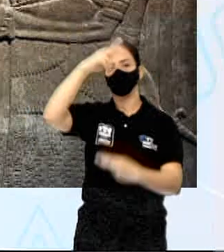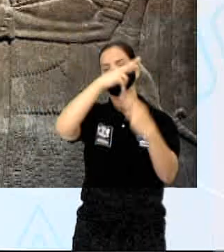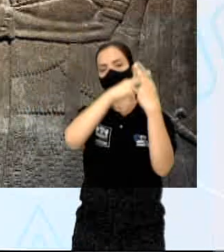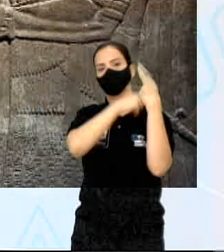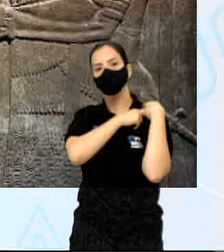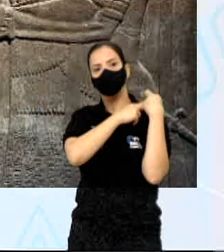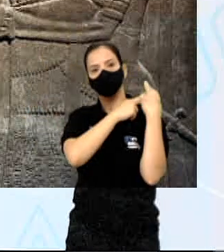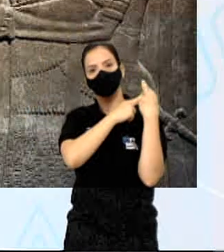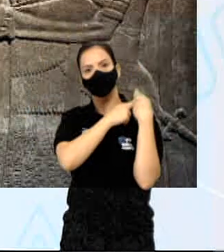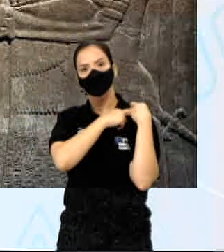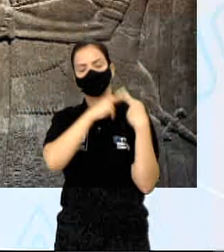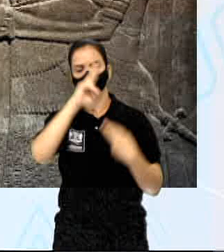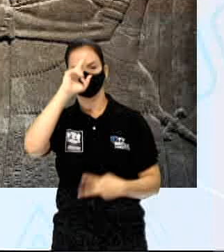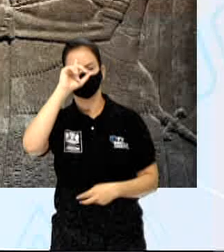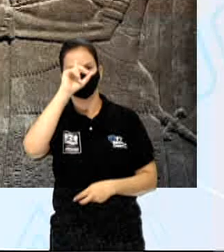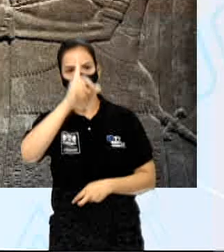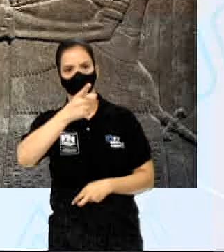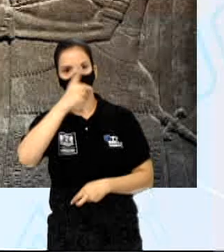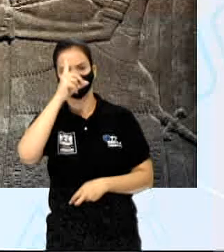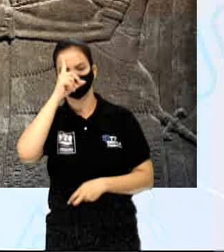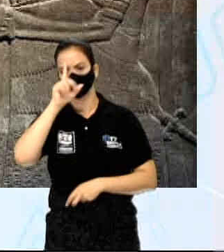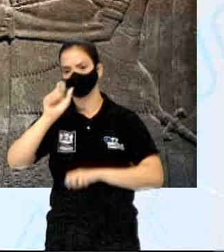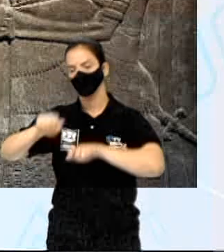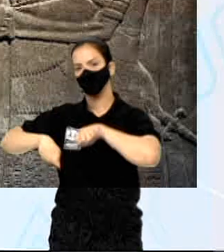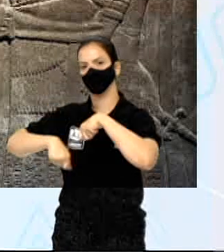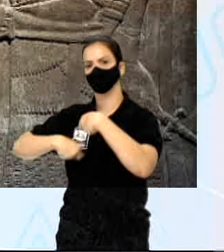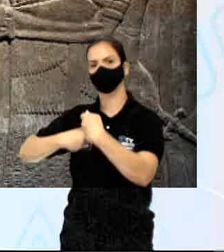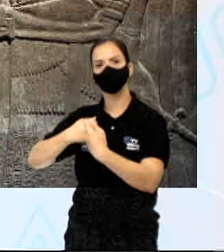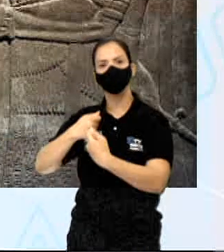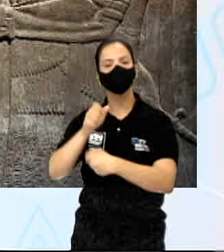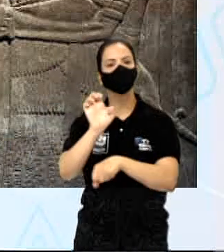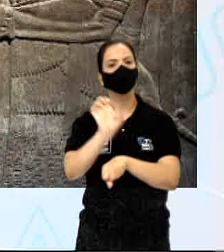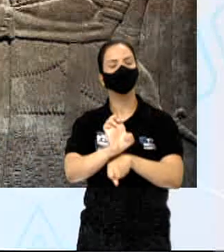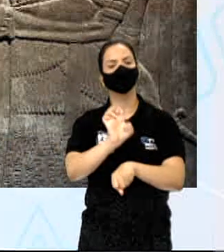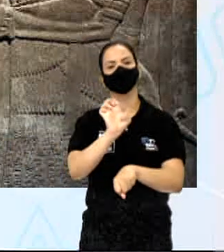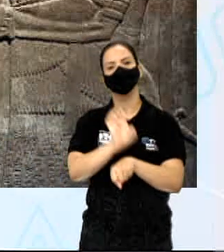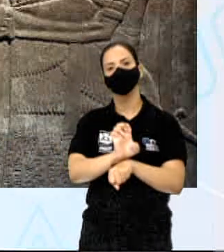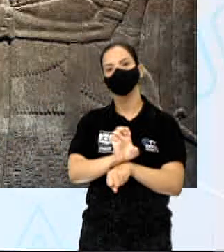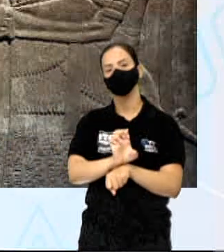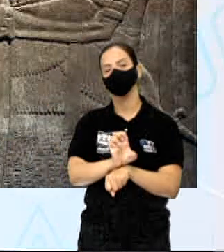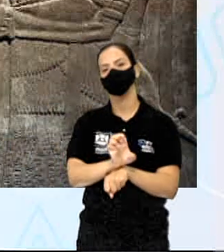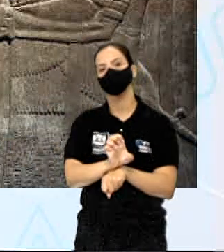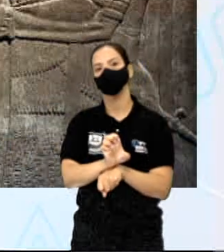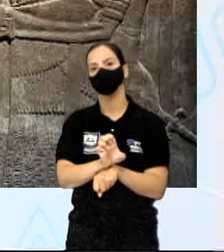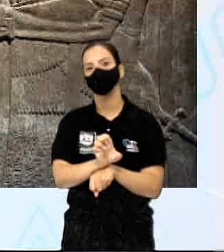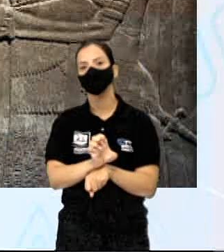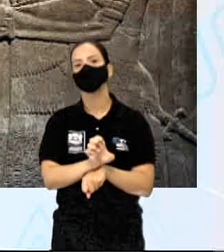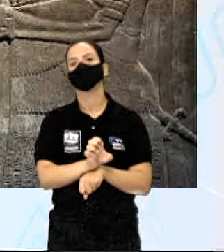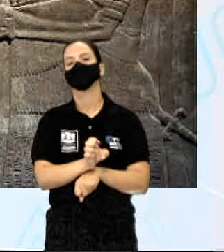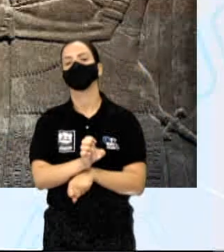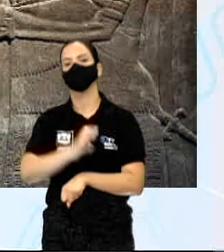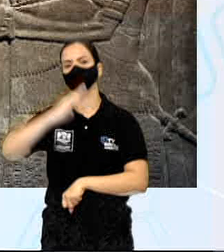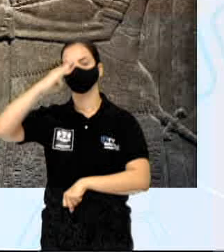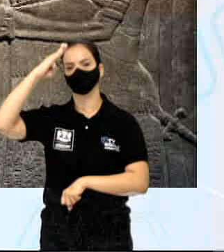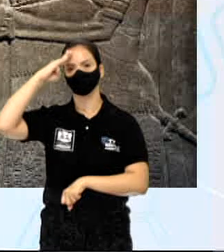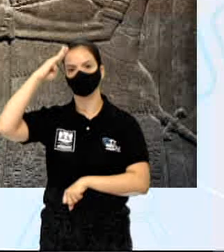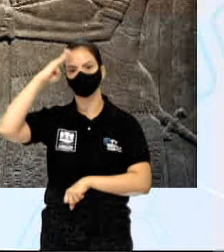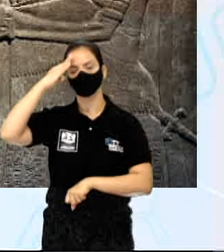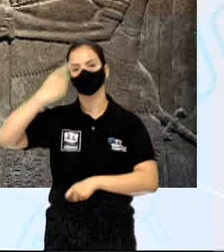responsável ali por estar comandando a área administrativa do seu estado, a área militar, a